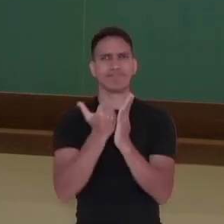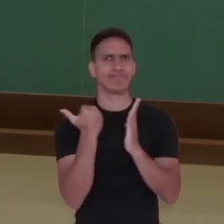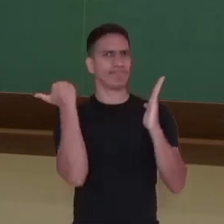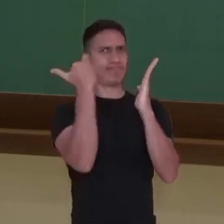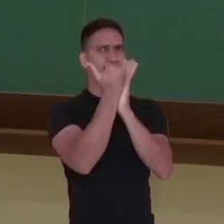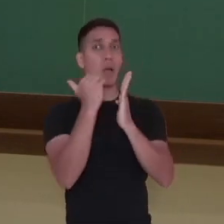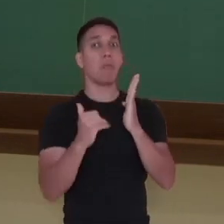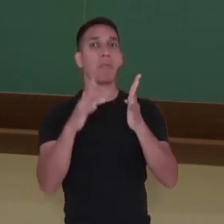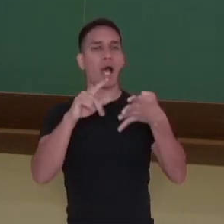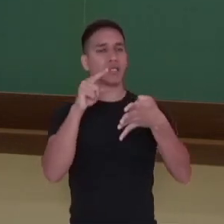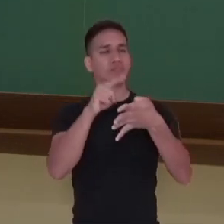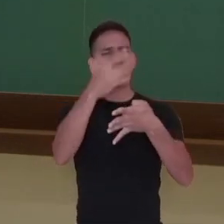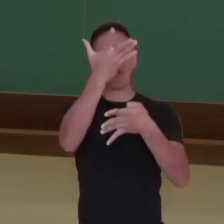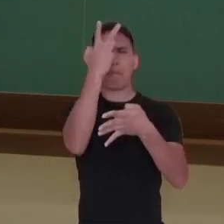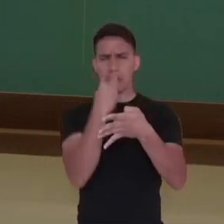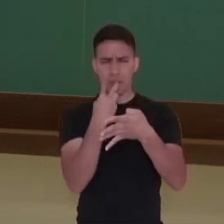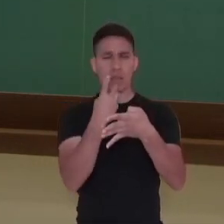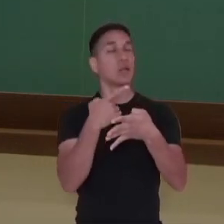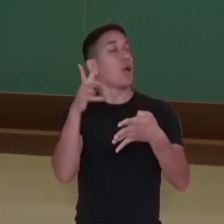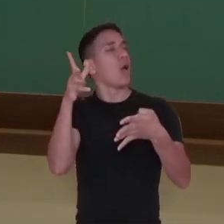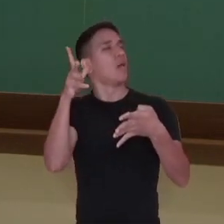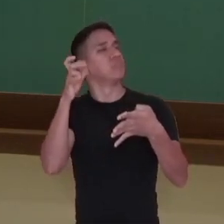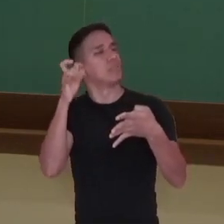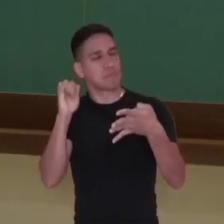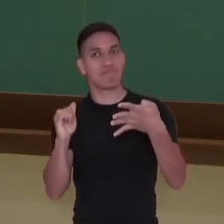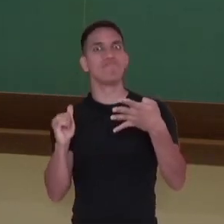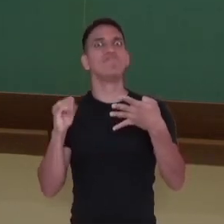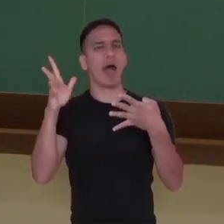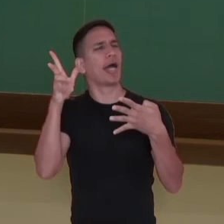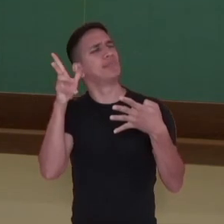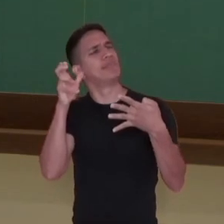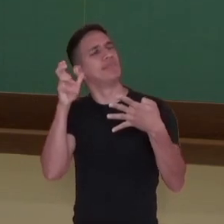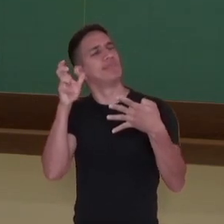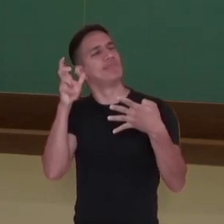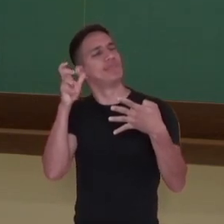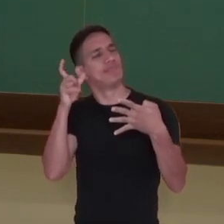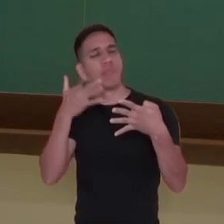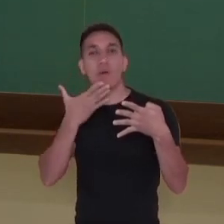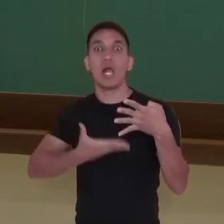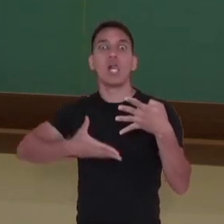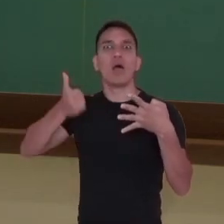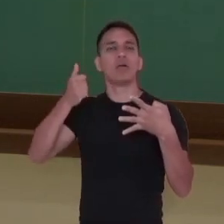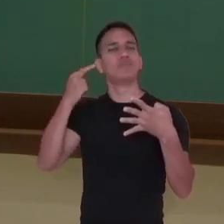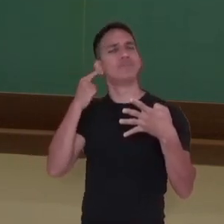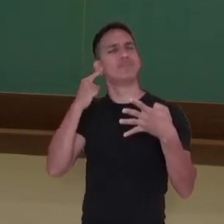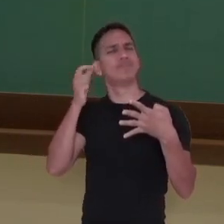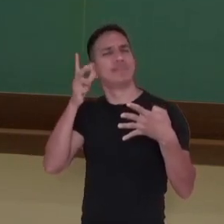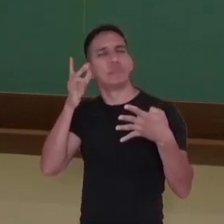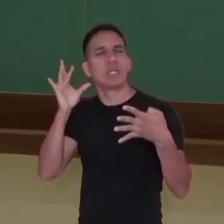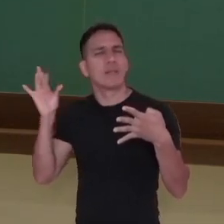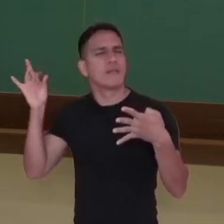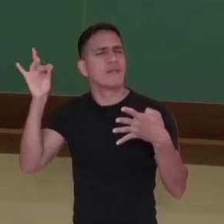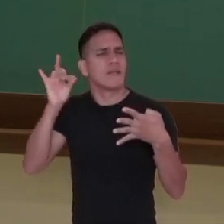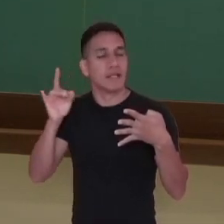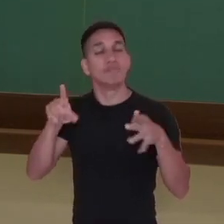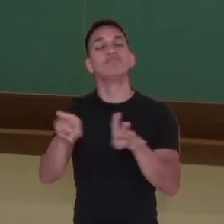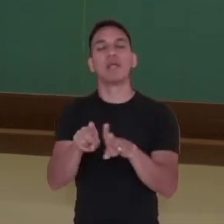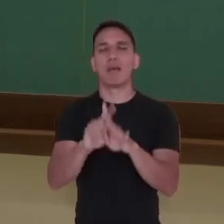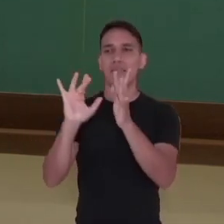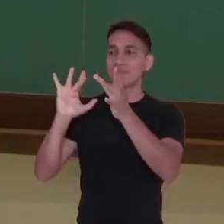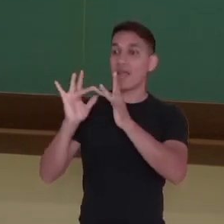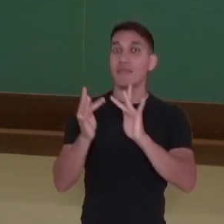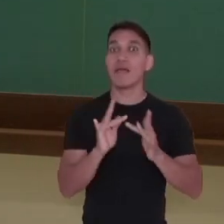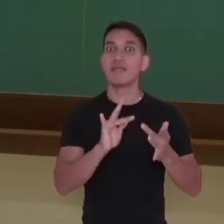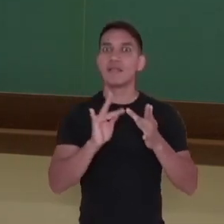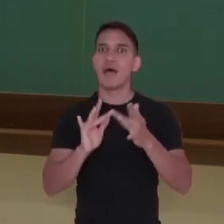de ouvir, ele vai aguçar esse sentido da audição e até mesmo de tatear,